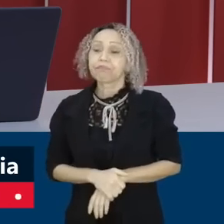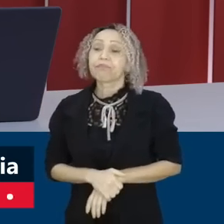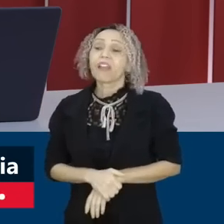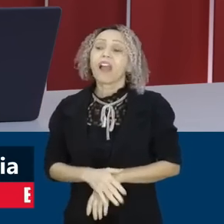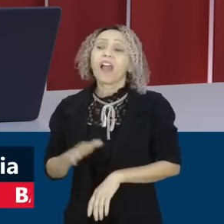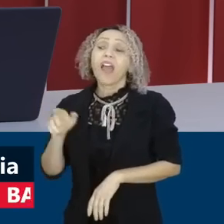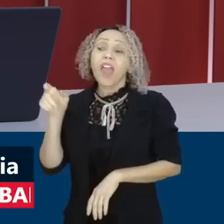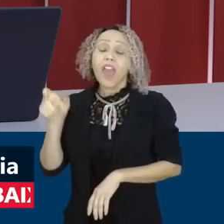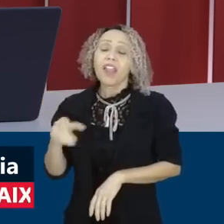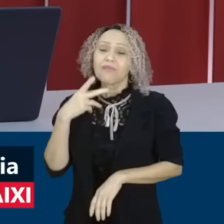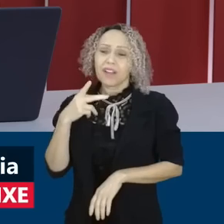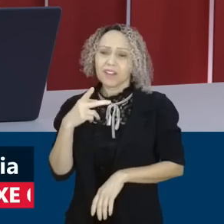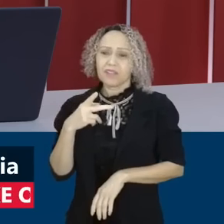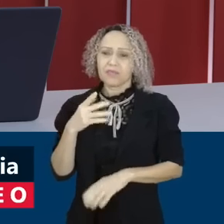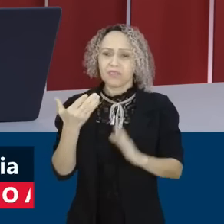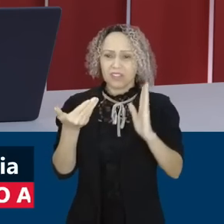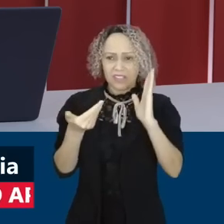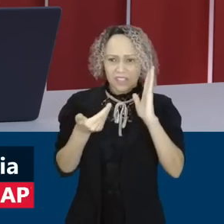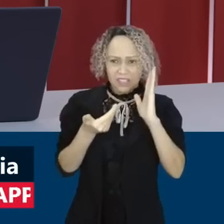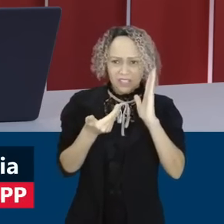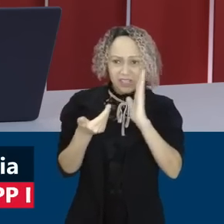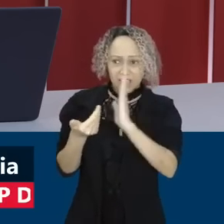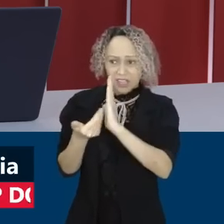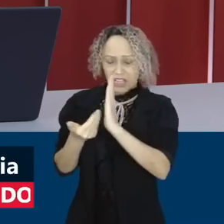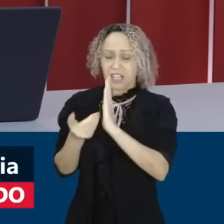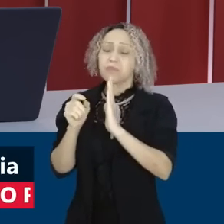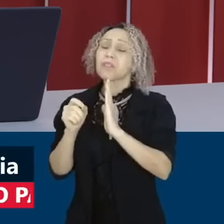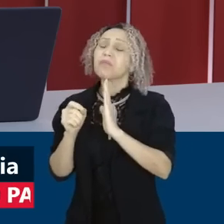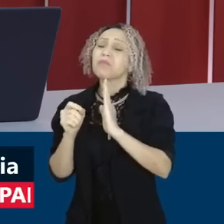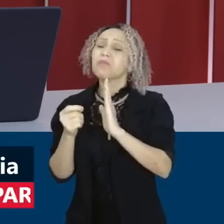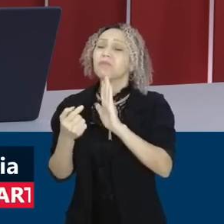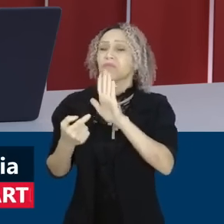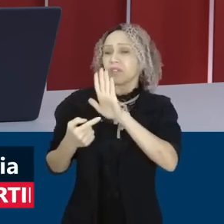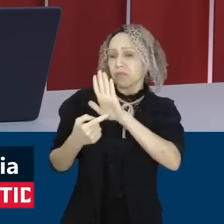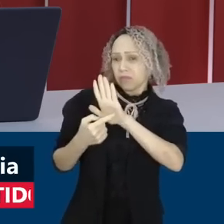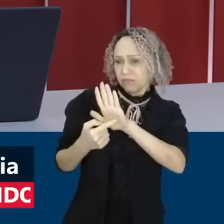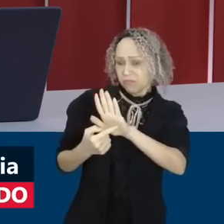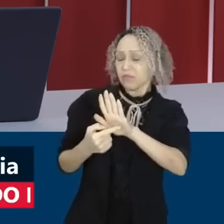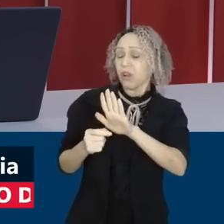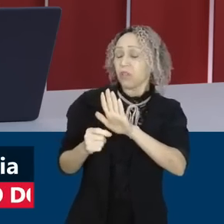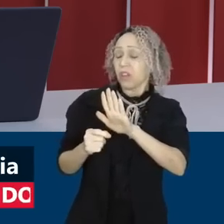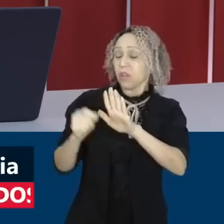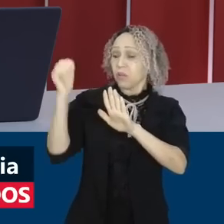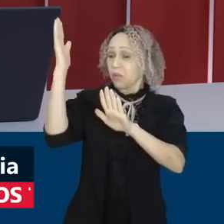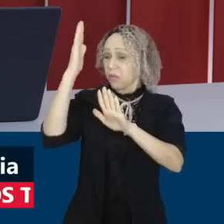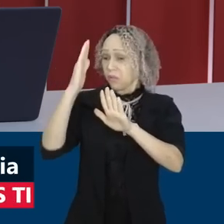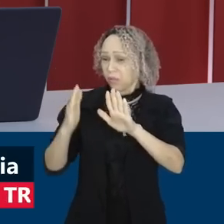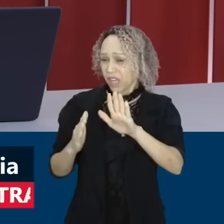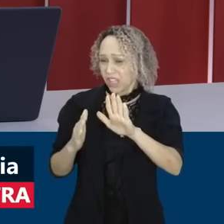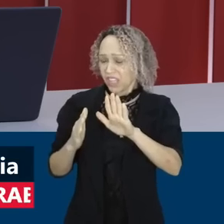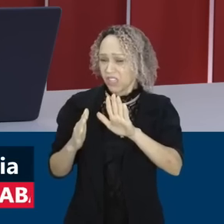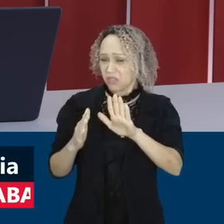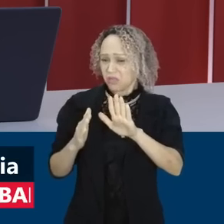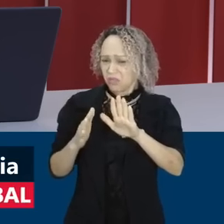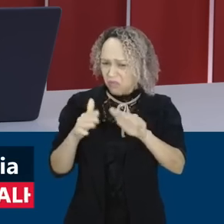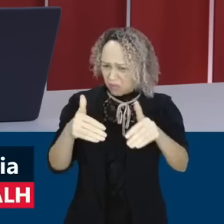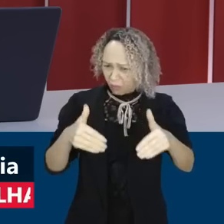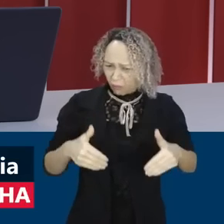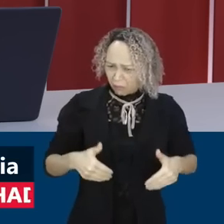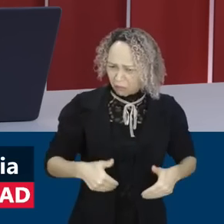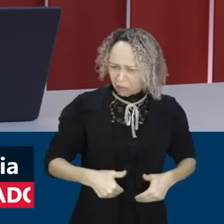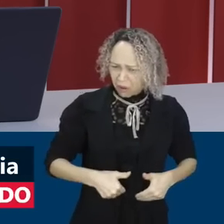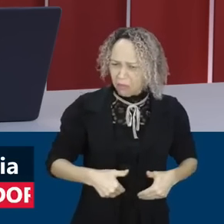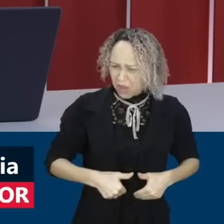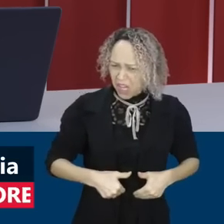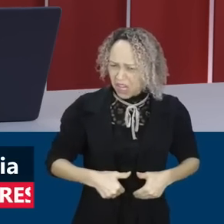vai mostrar se quer o Brasil faminto e parado ou andando e trabalhando. Então, de olho no voto de cada deputado. É bem isso,